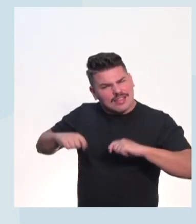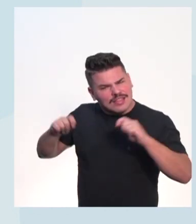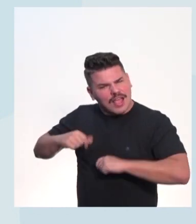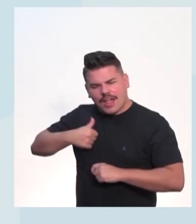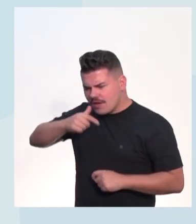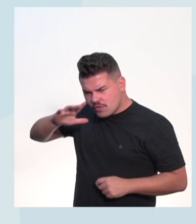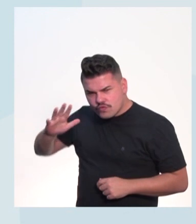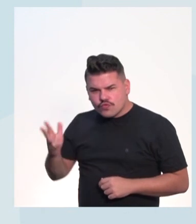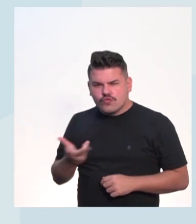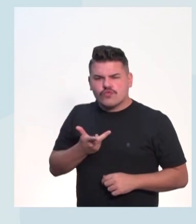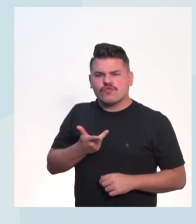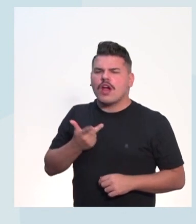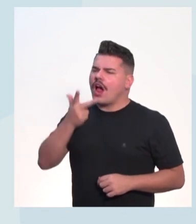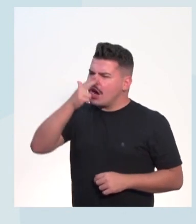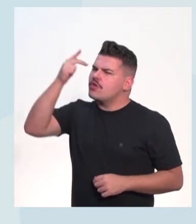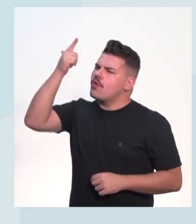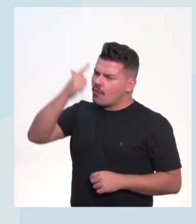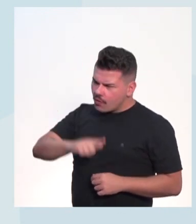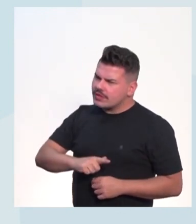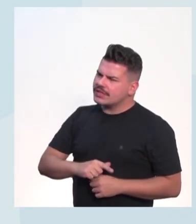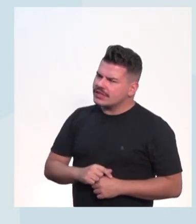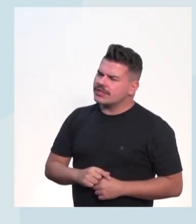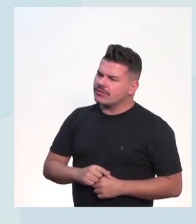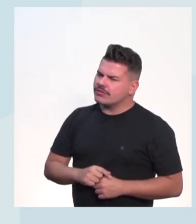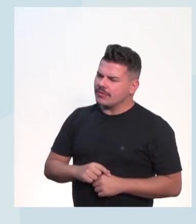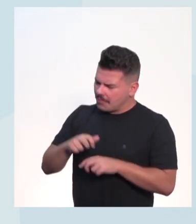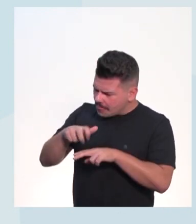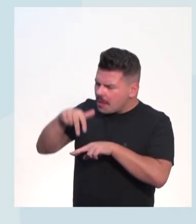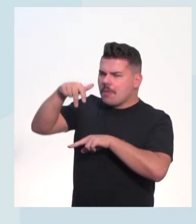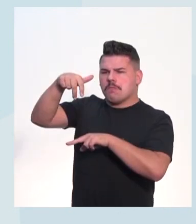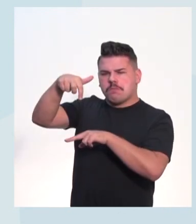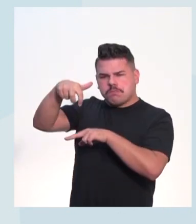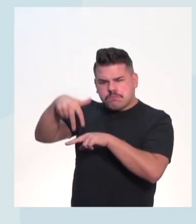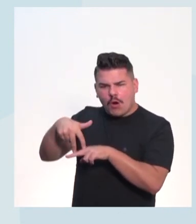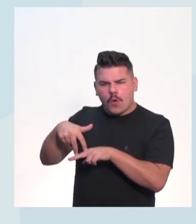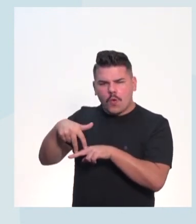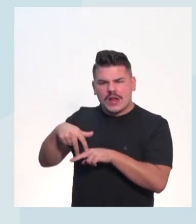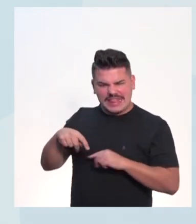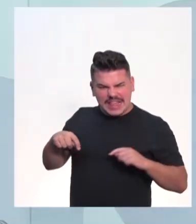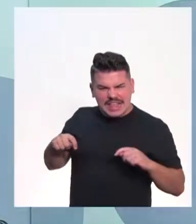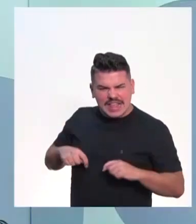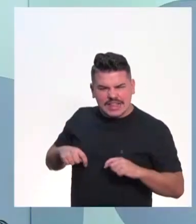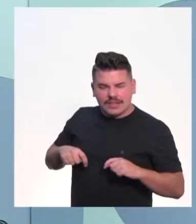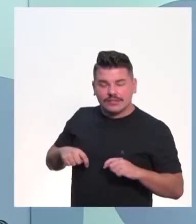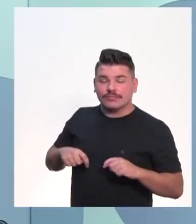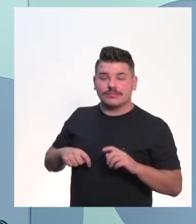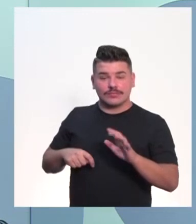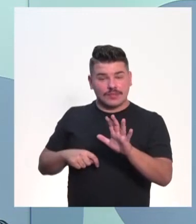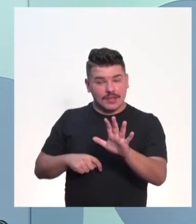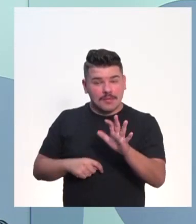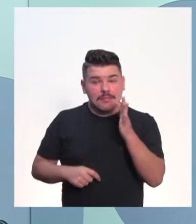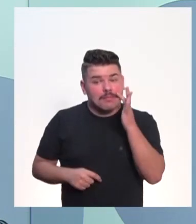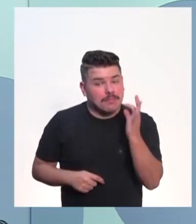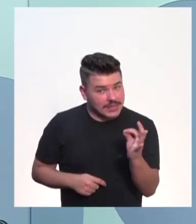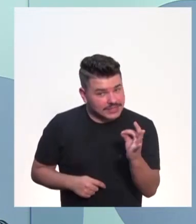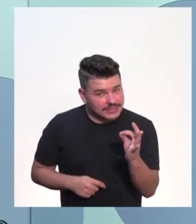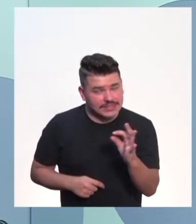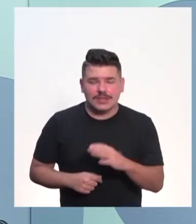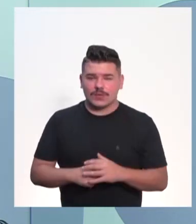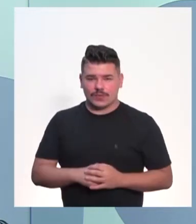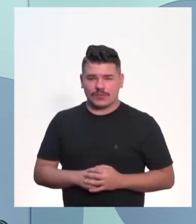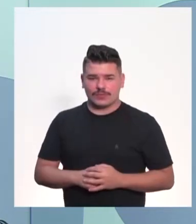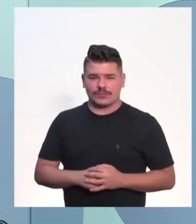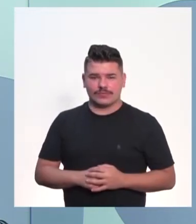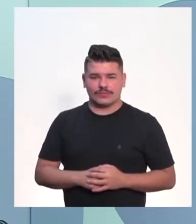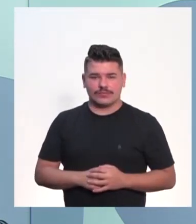novo conhecimento? Será que eu consigo fazer isso também? Saltar? Realizar essa manobra? Repara que ninguém consegue